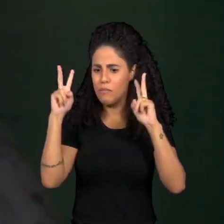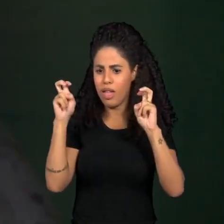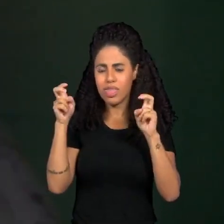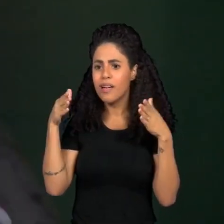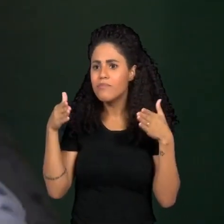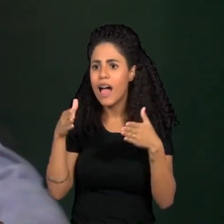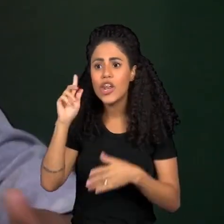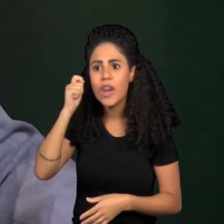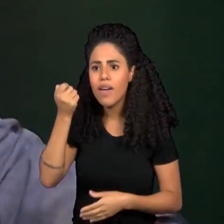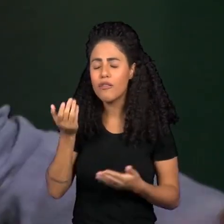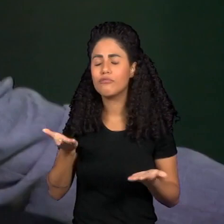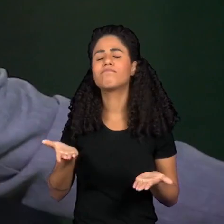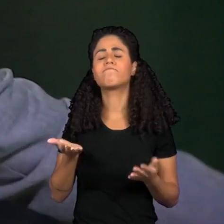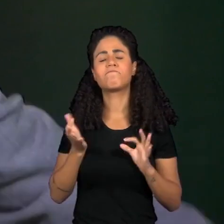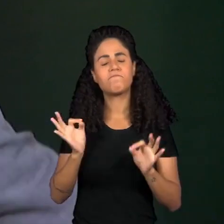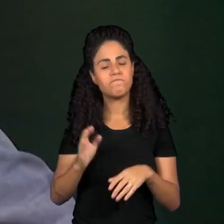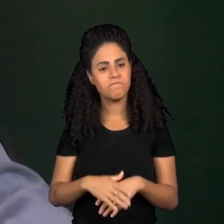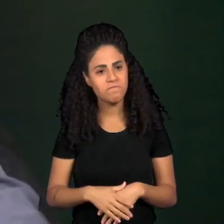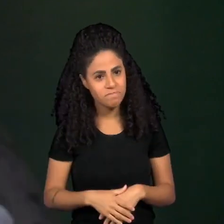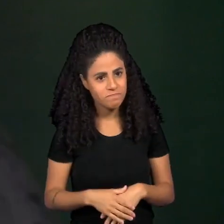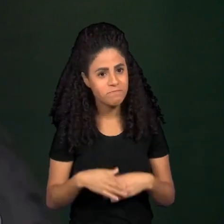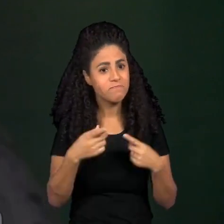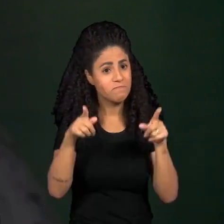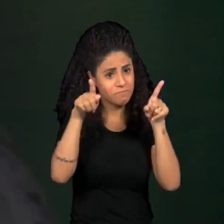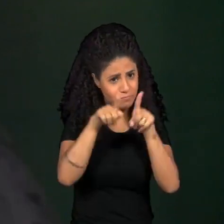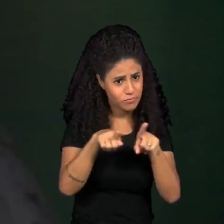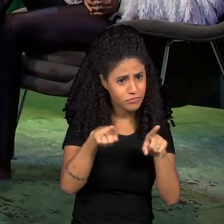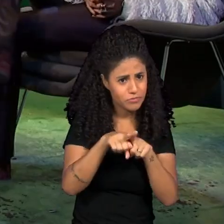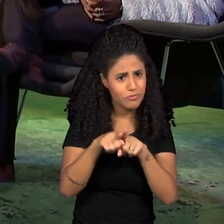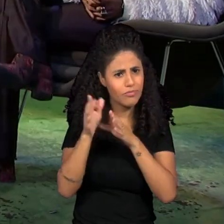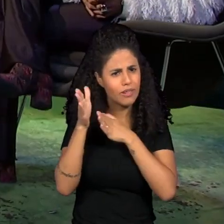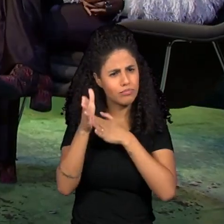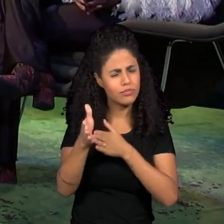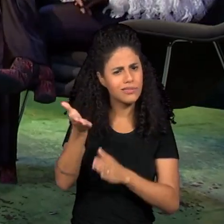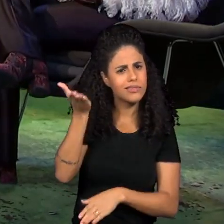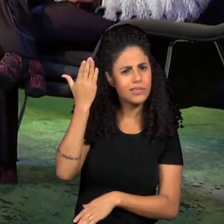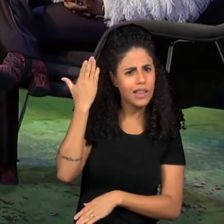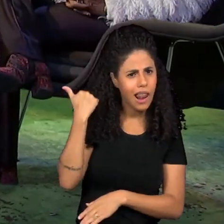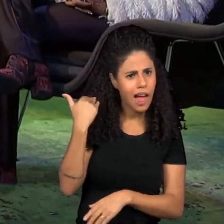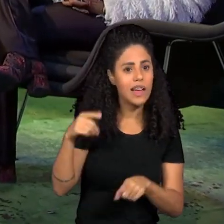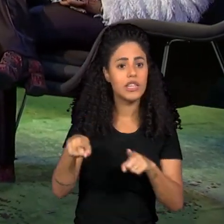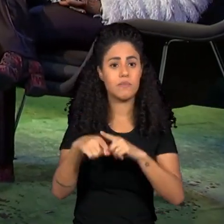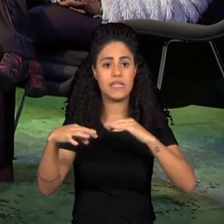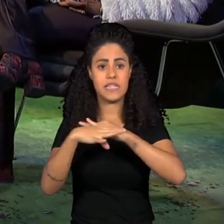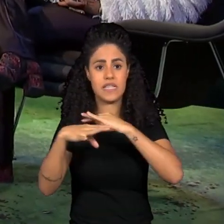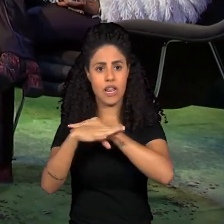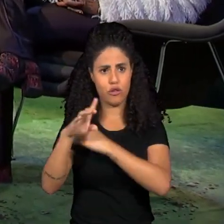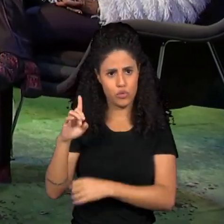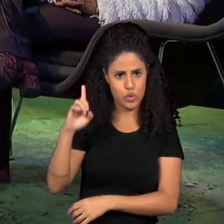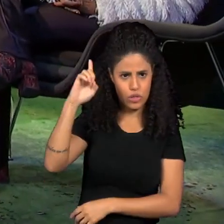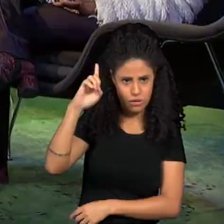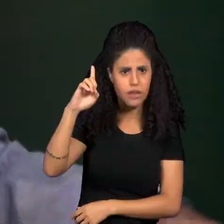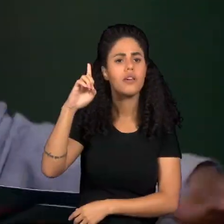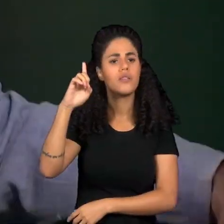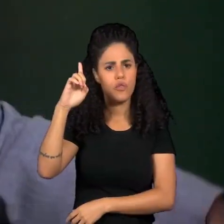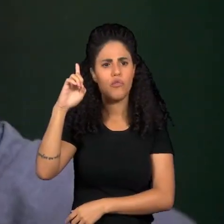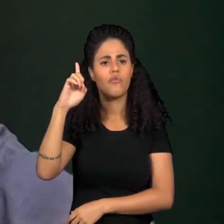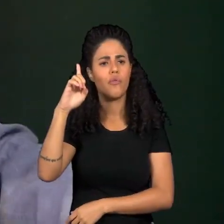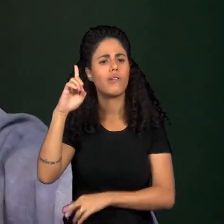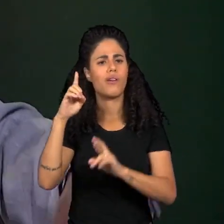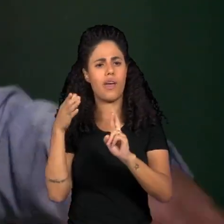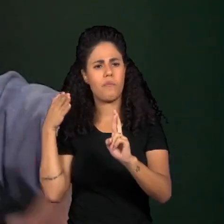Paulo Lins, você já construiu esse caminho lá atrás, né? A Cidade de Deus foi também uma referência extraordinária